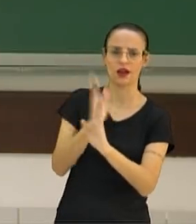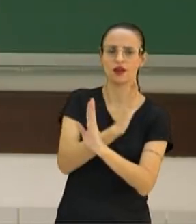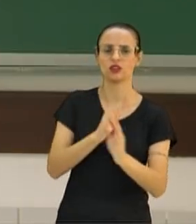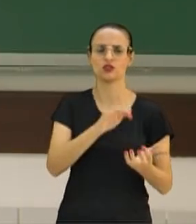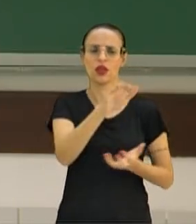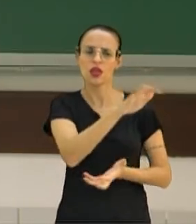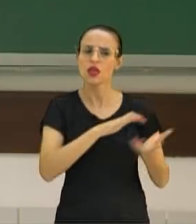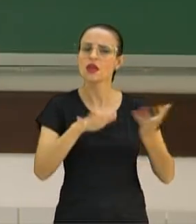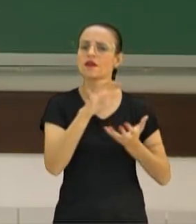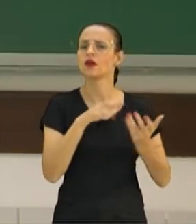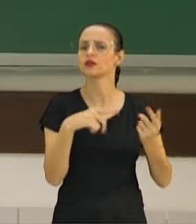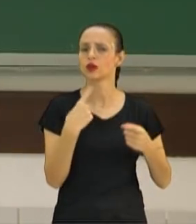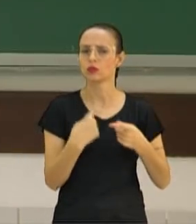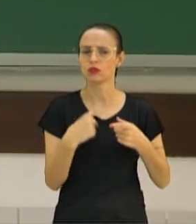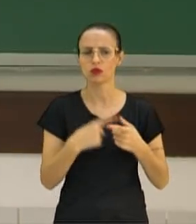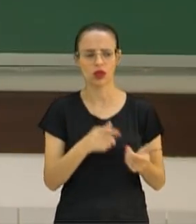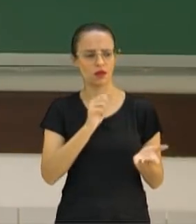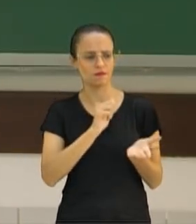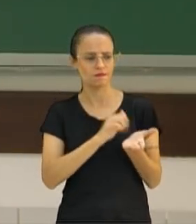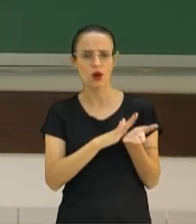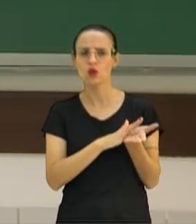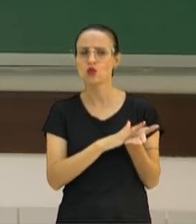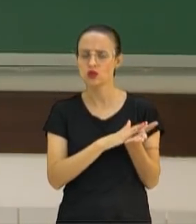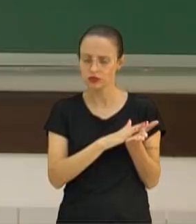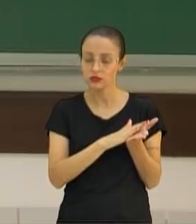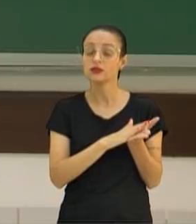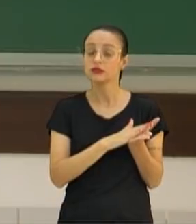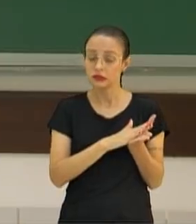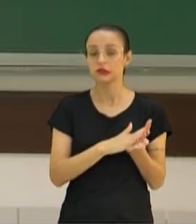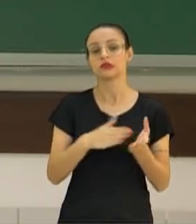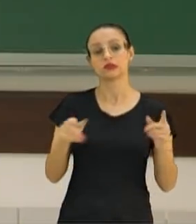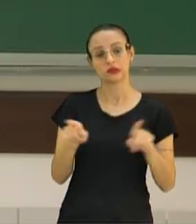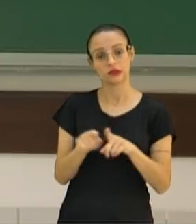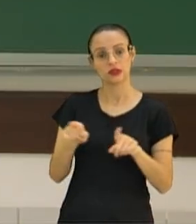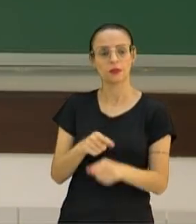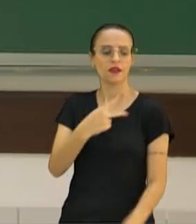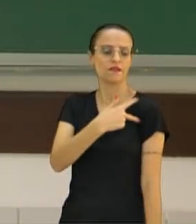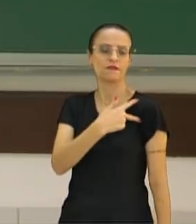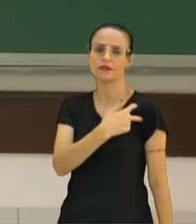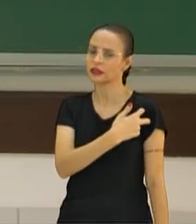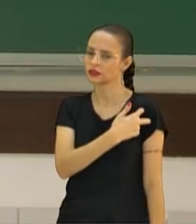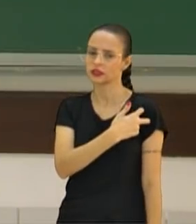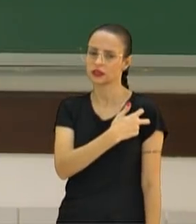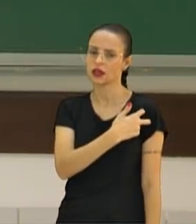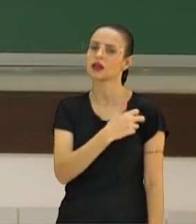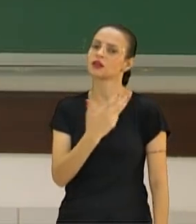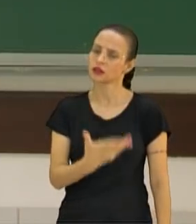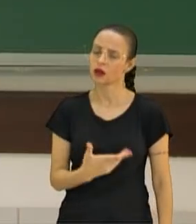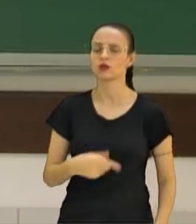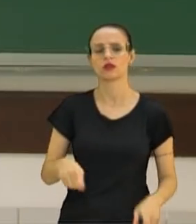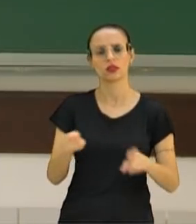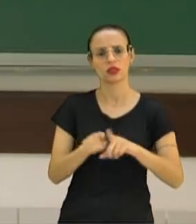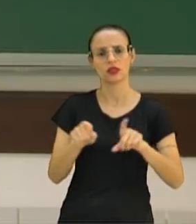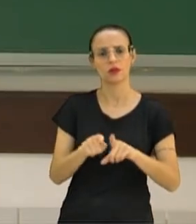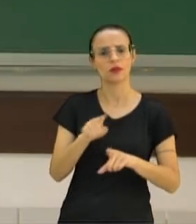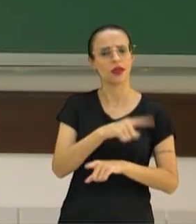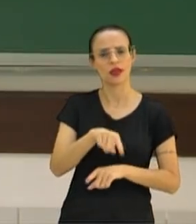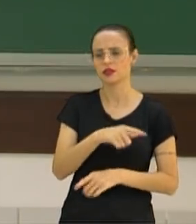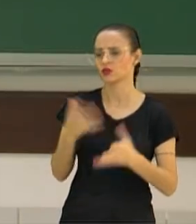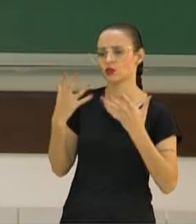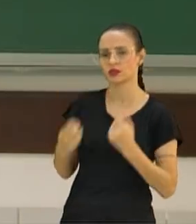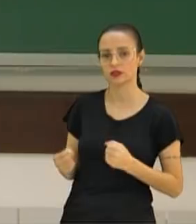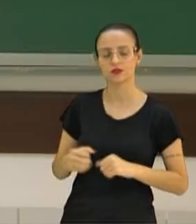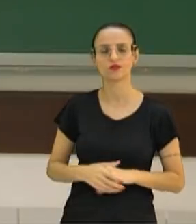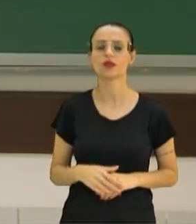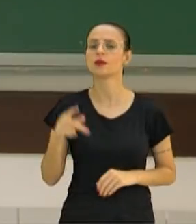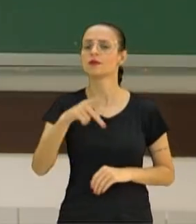revolta, né, pelo fato de serem expulsas de sua casa, então a questão da vacinação, ela passou a também ser contestada.